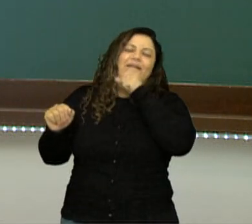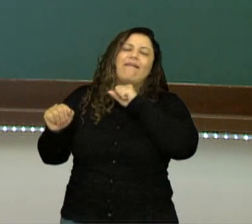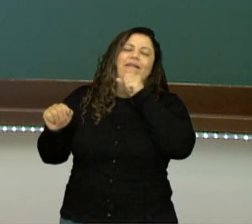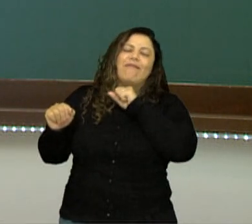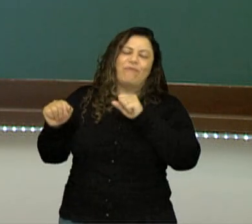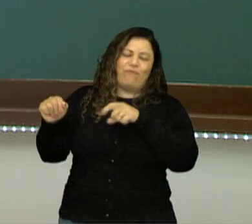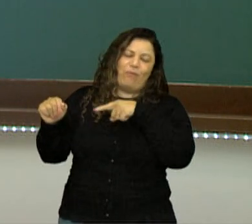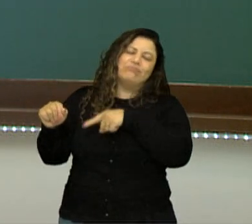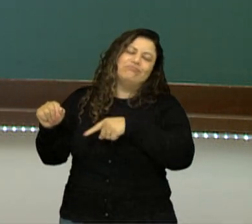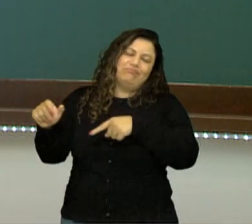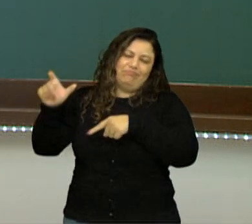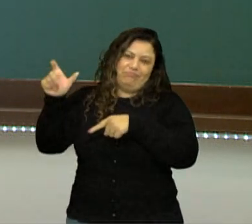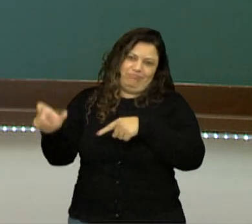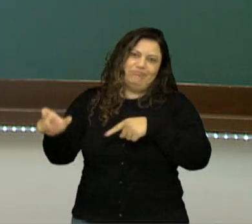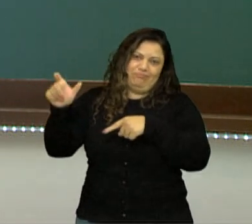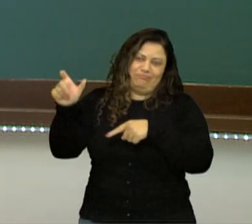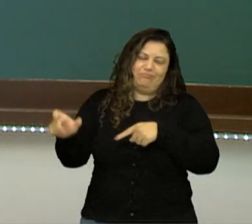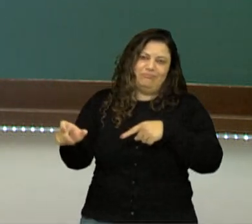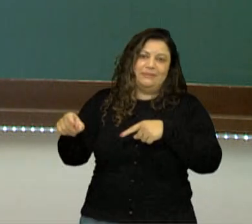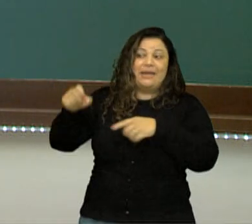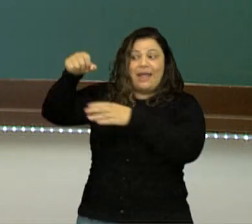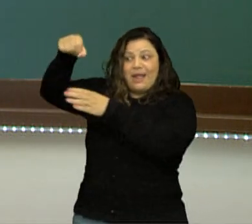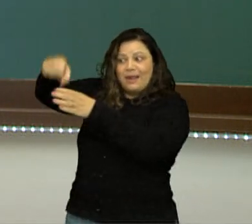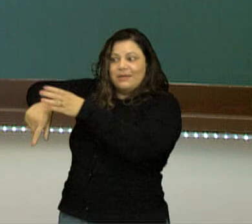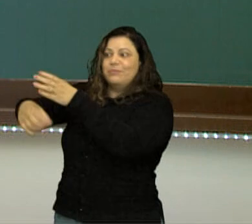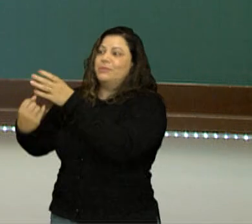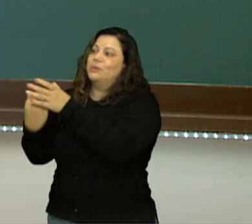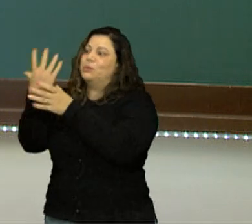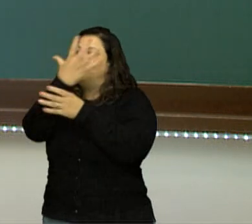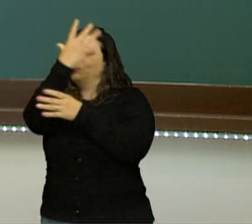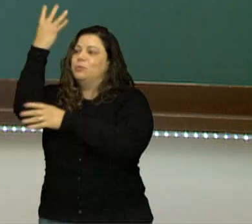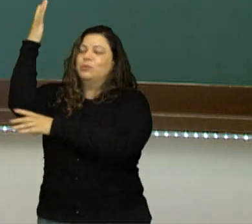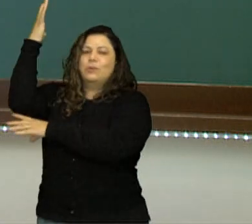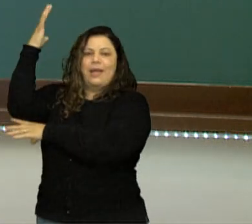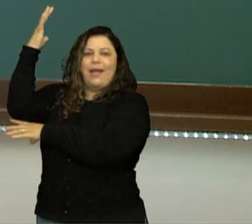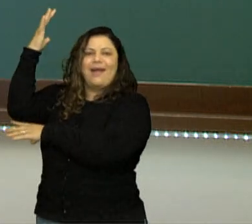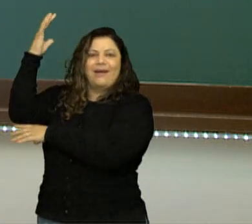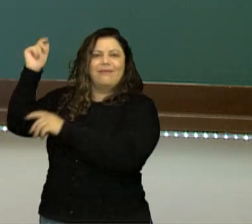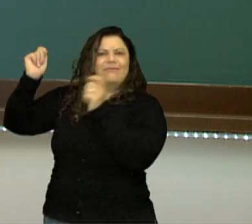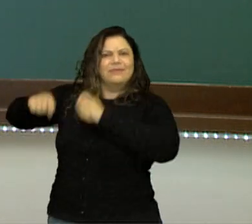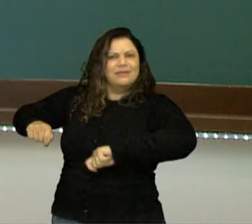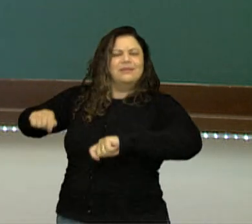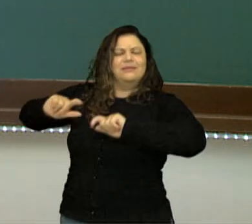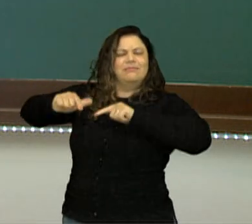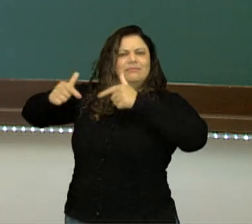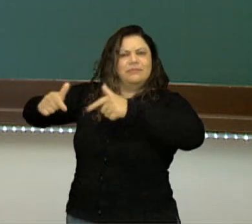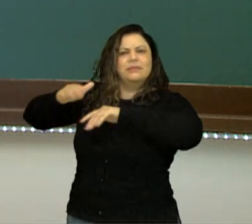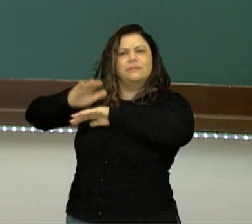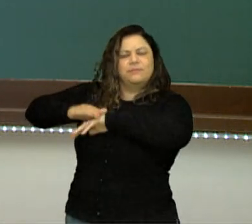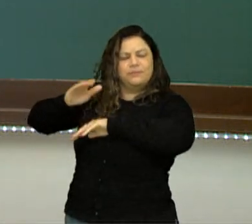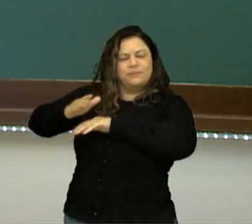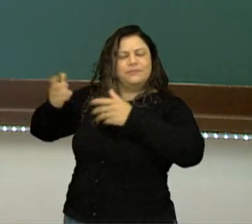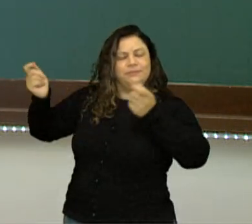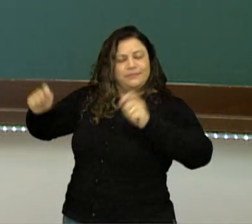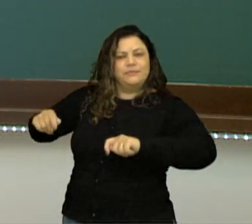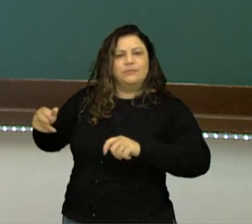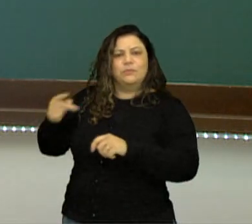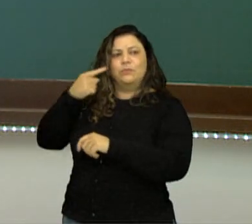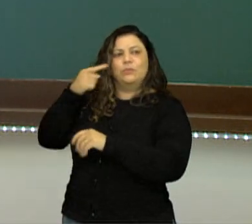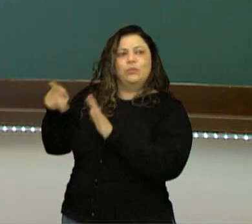avó Margarida que fez. Ela que plantou a árvore. Então quem executou a ação foi ela. Ela é o quê? O agente